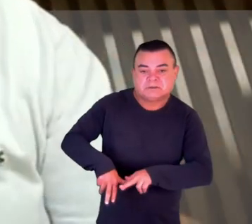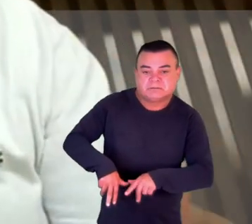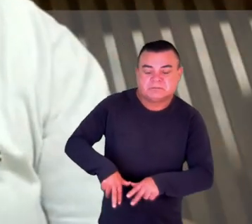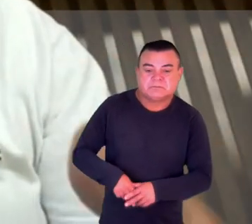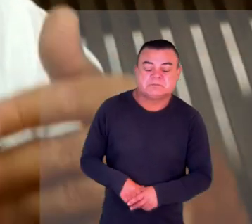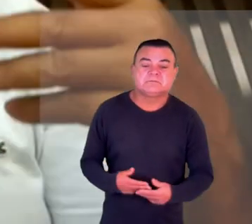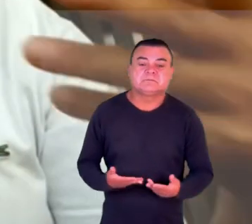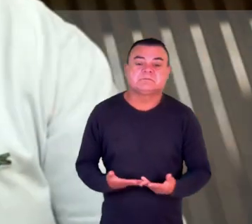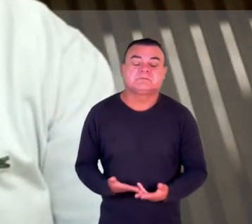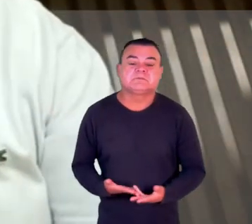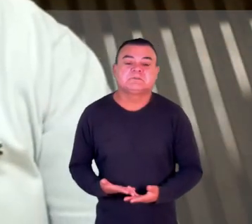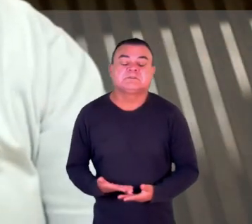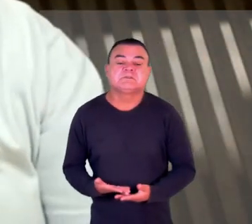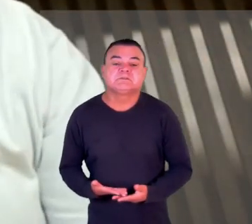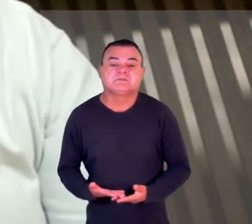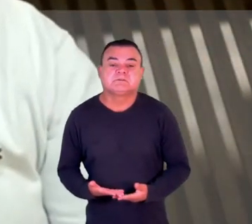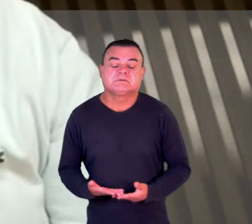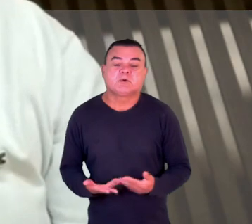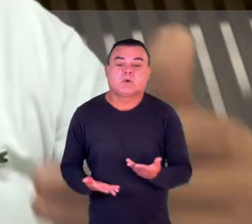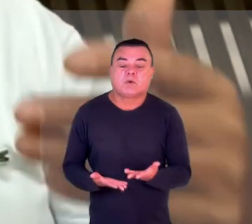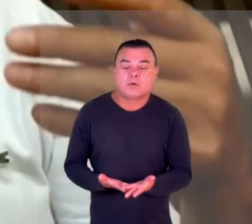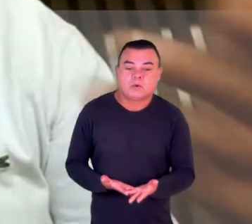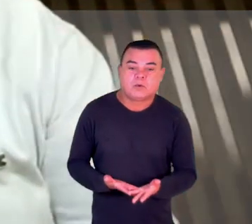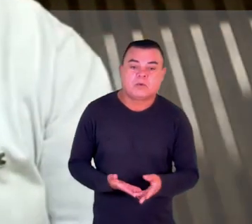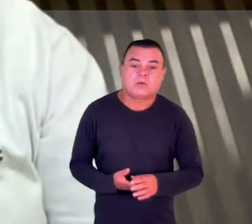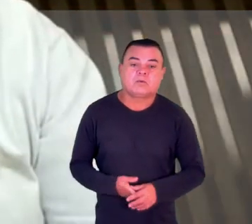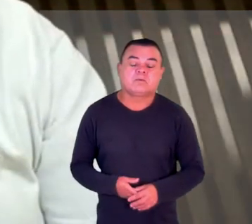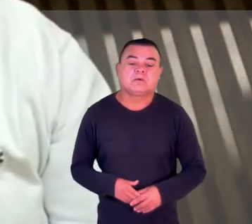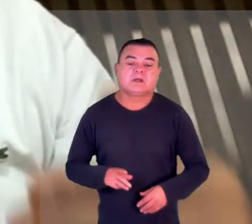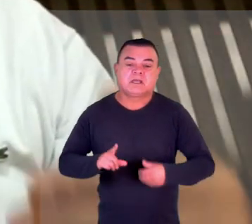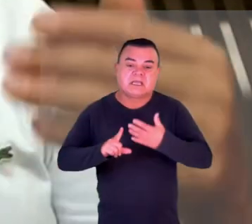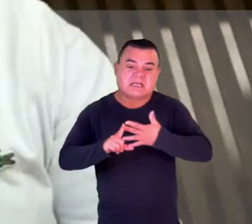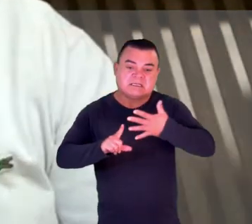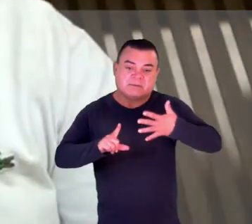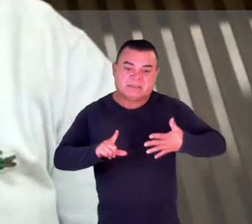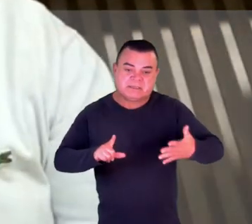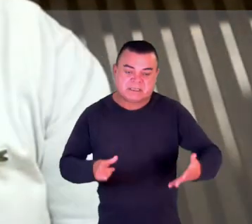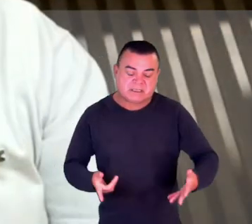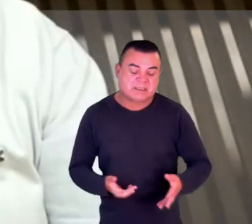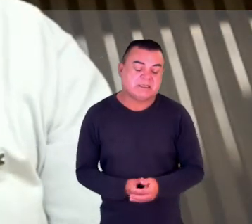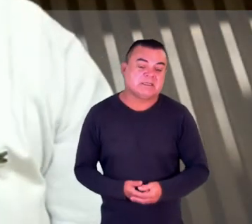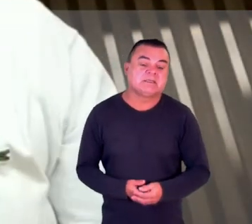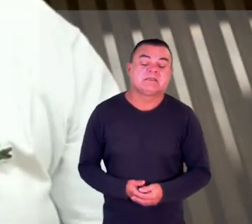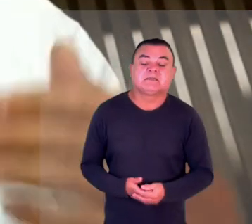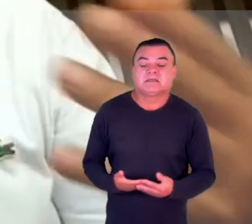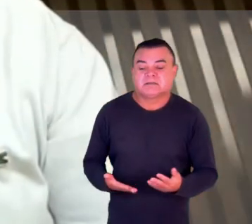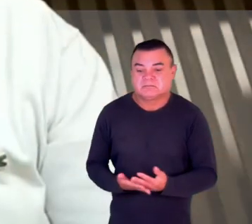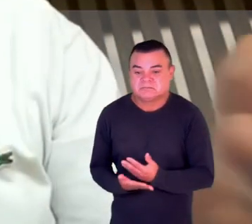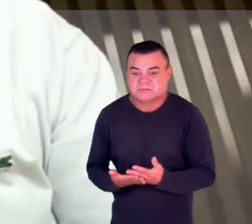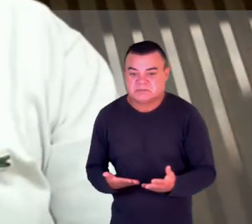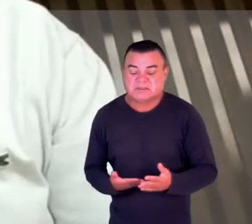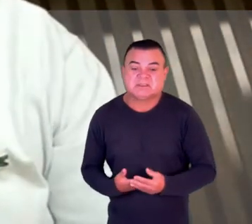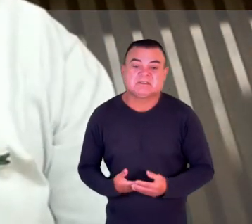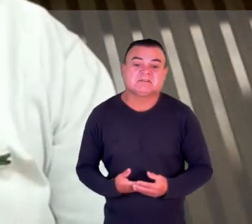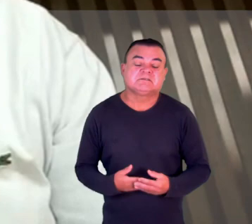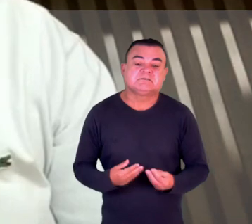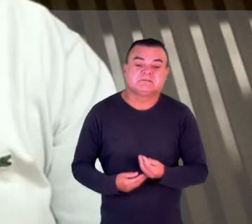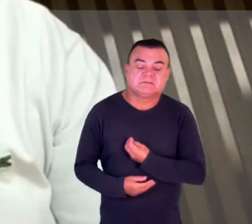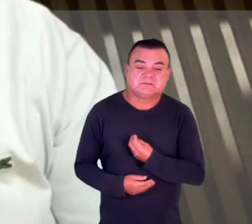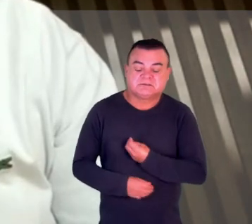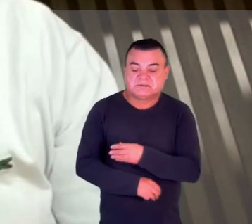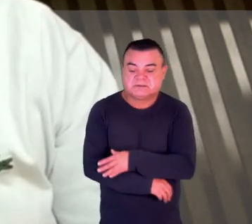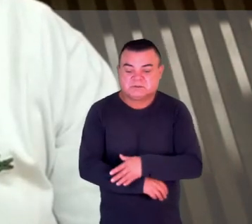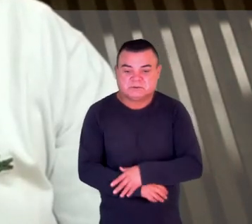situação de rua discriminada duas vezes né Por ser LGBT e por estar em situação de rua e que encontra dificuldade no